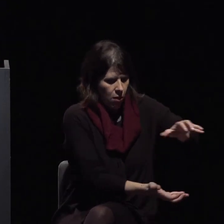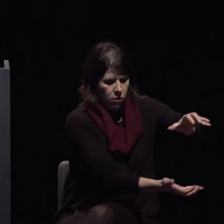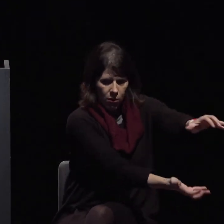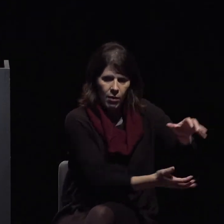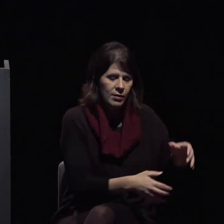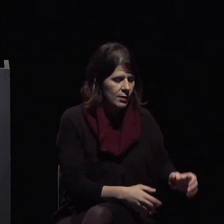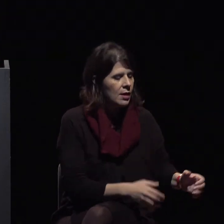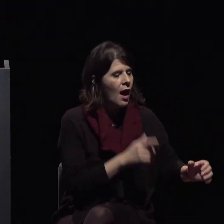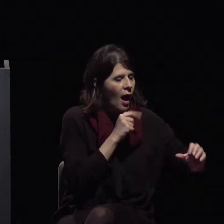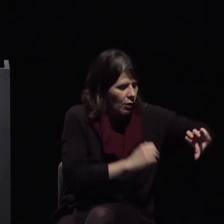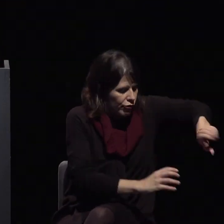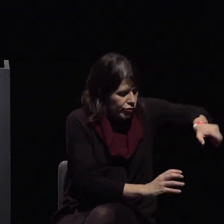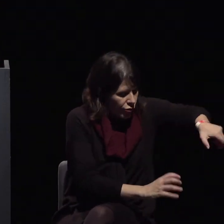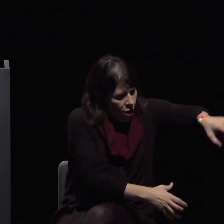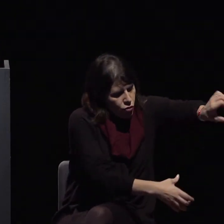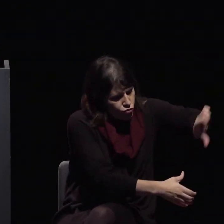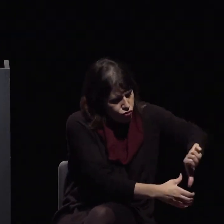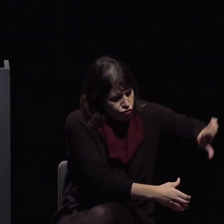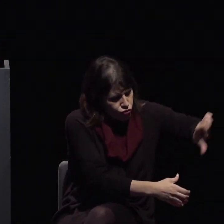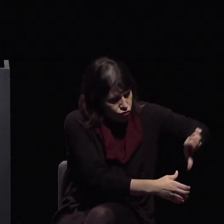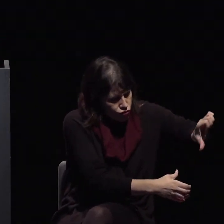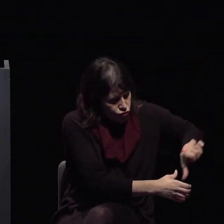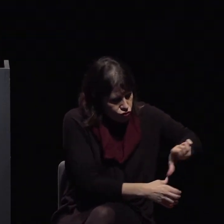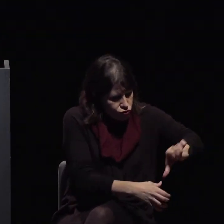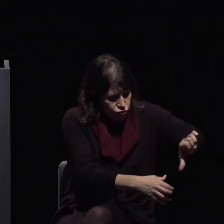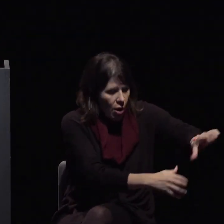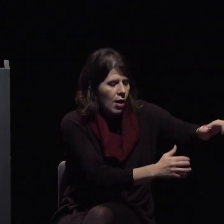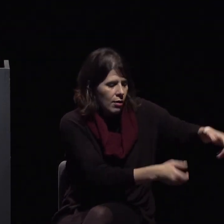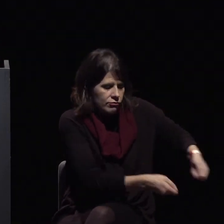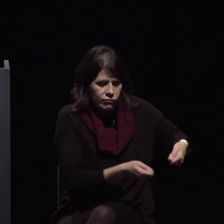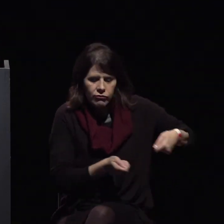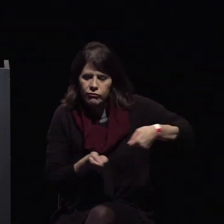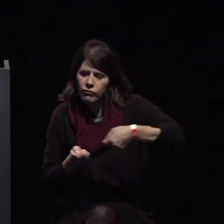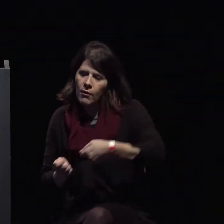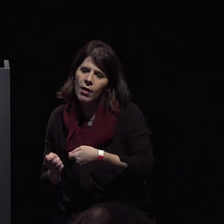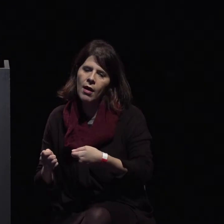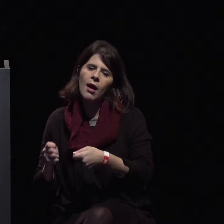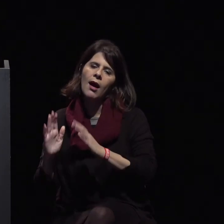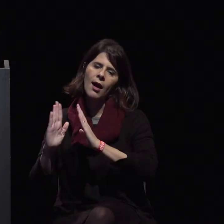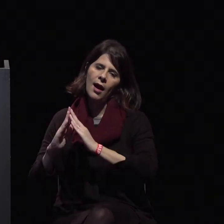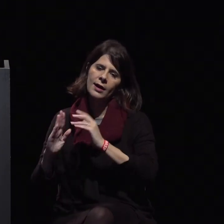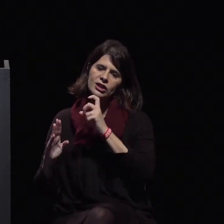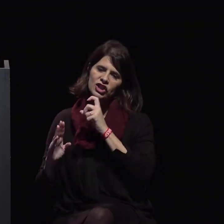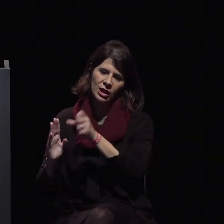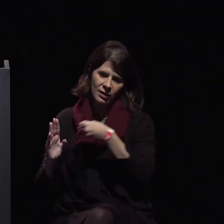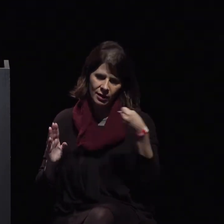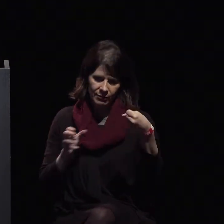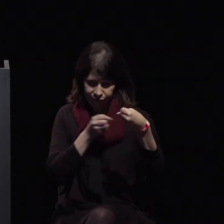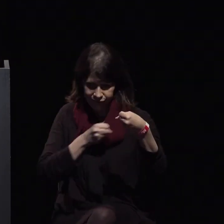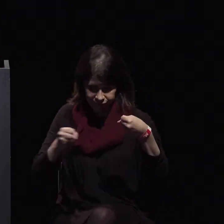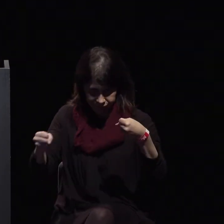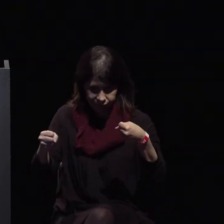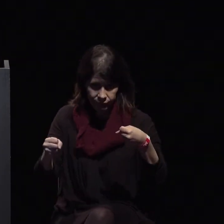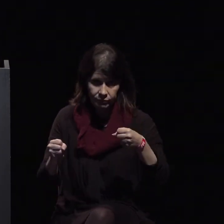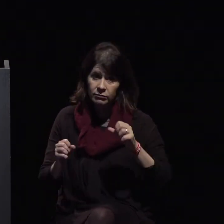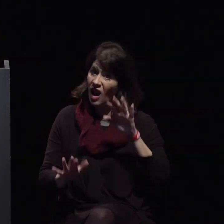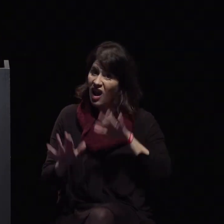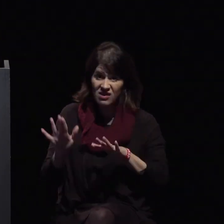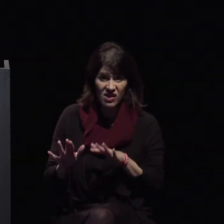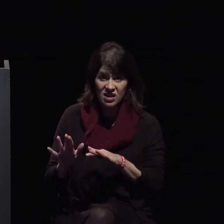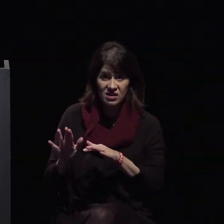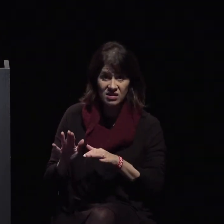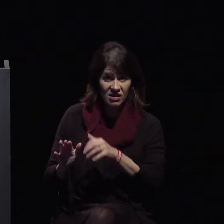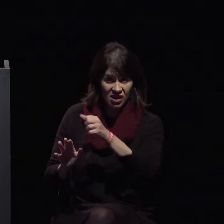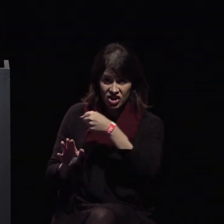na geladeira. Muitas vezes a única coisa que tem na geladeira. E olha só, de maneira contraditória, é uma das